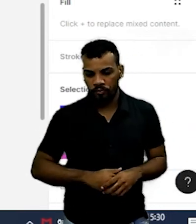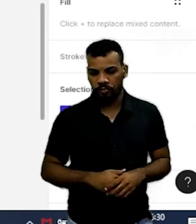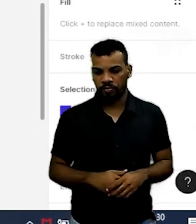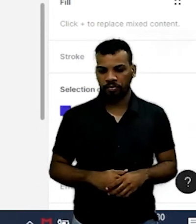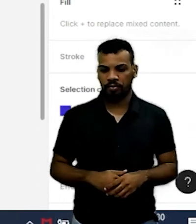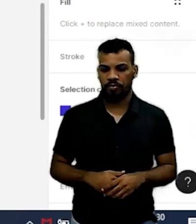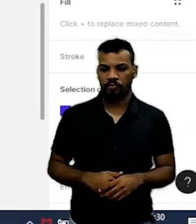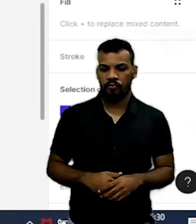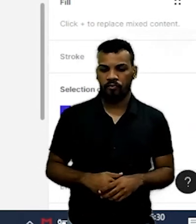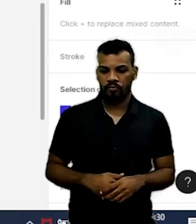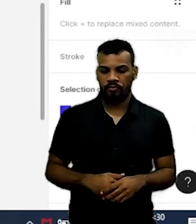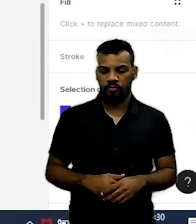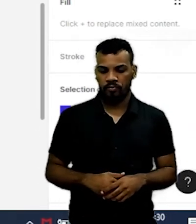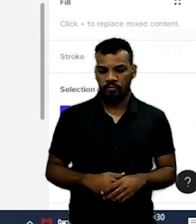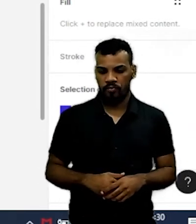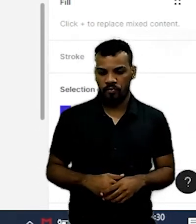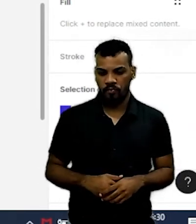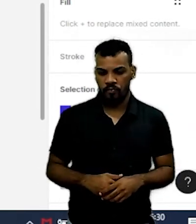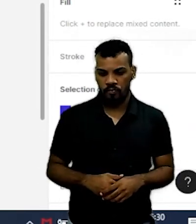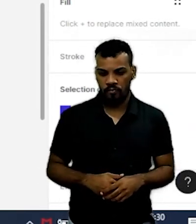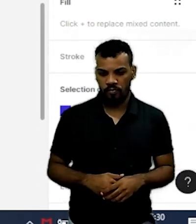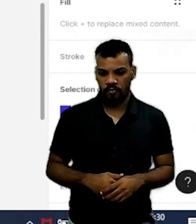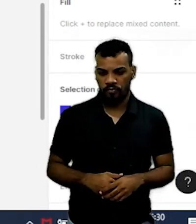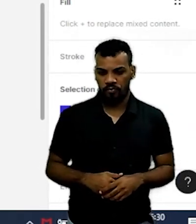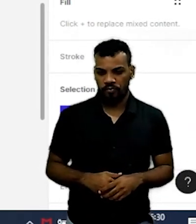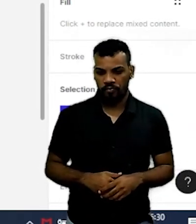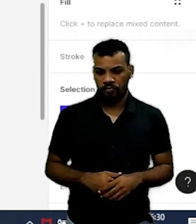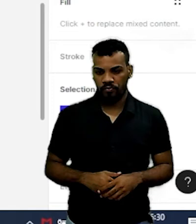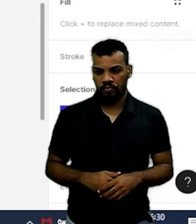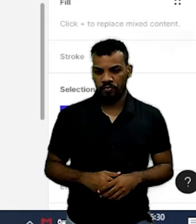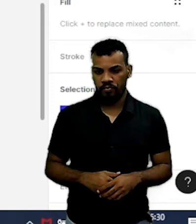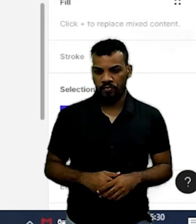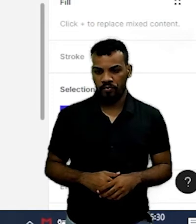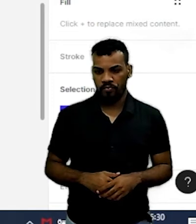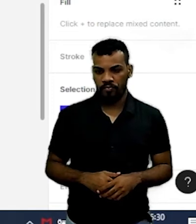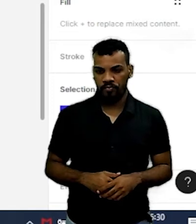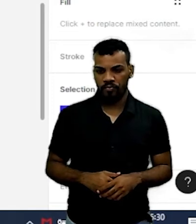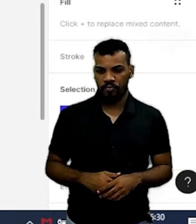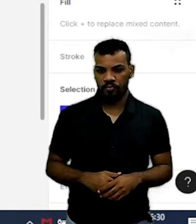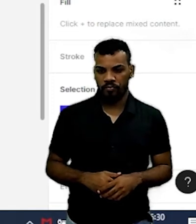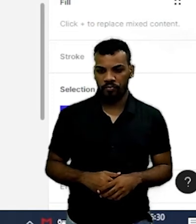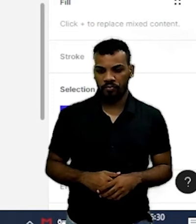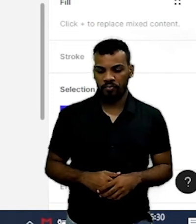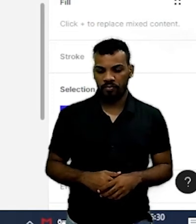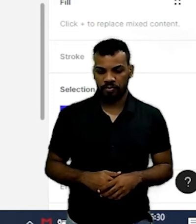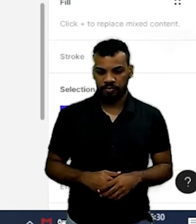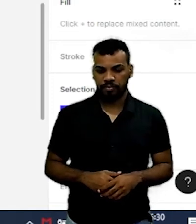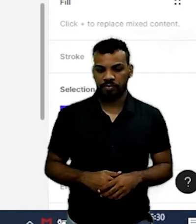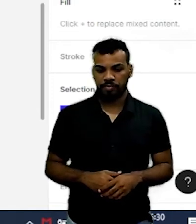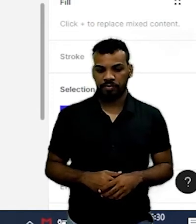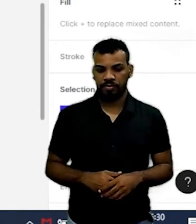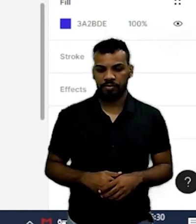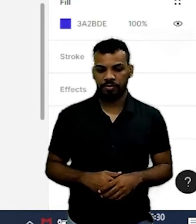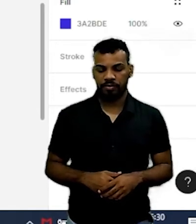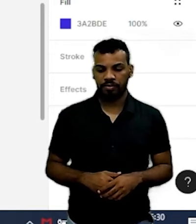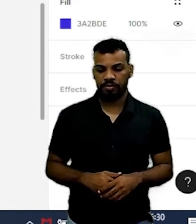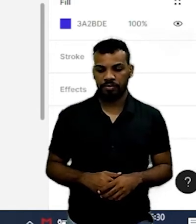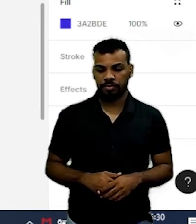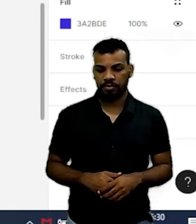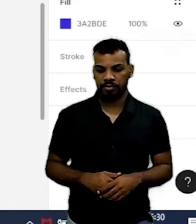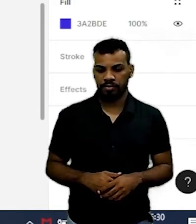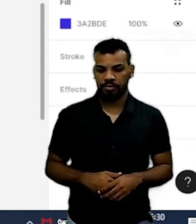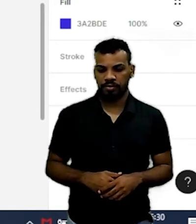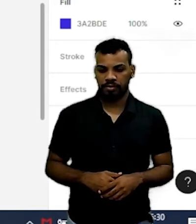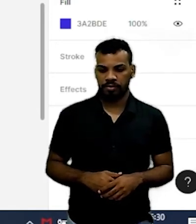Como o quadrado roxo ele é maior e está mais na frente, então ele vai sobrepor os outros. Mas deixa eu alterar